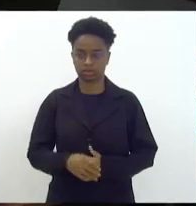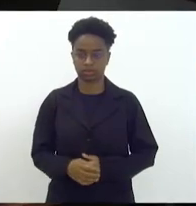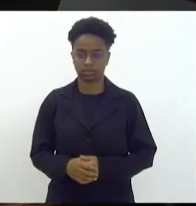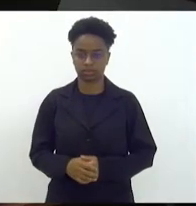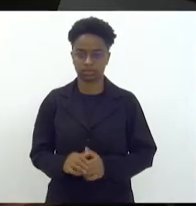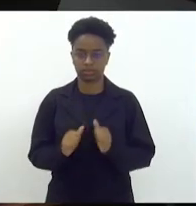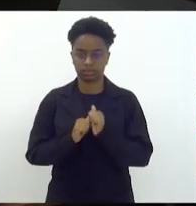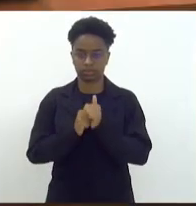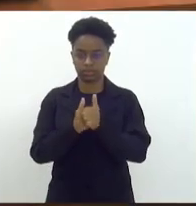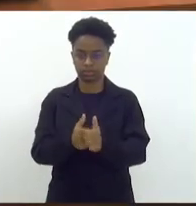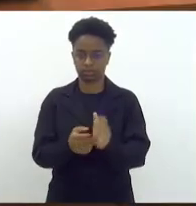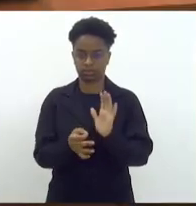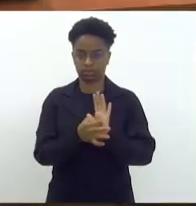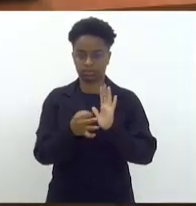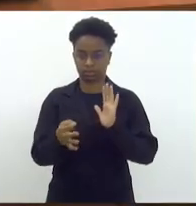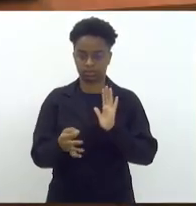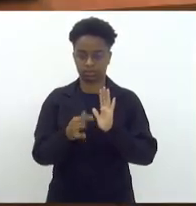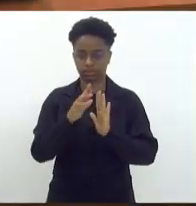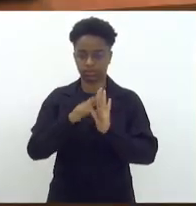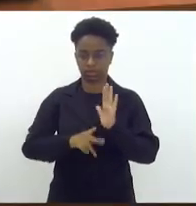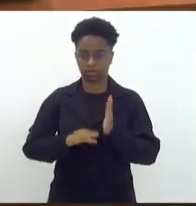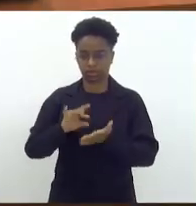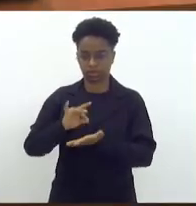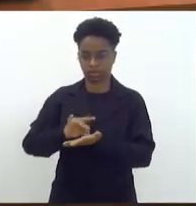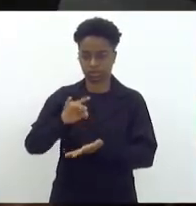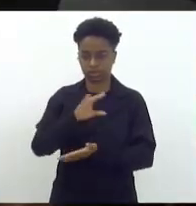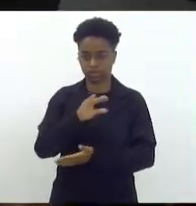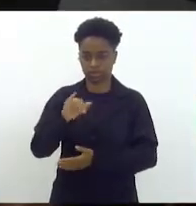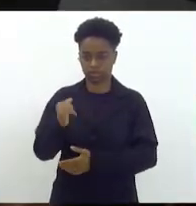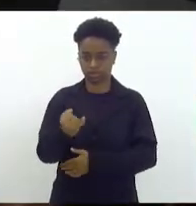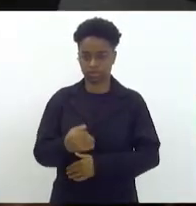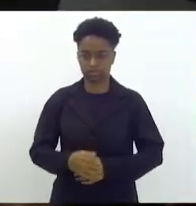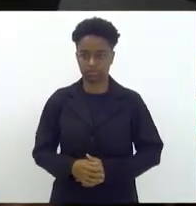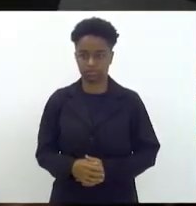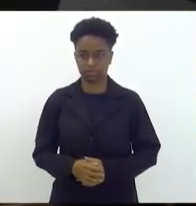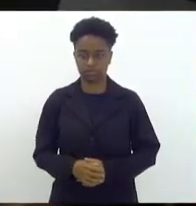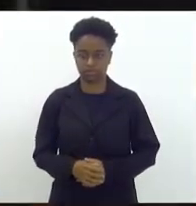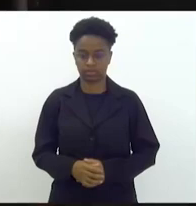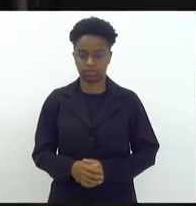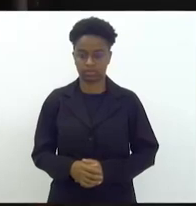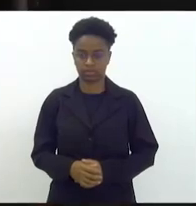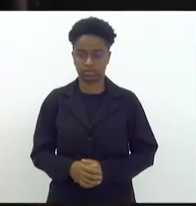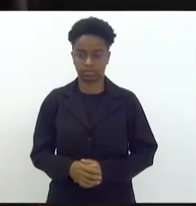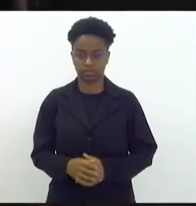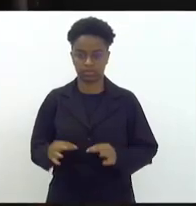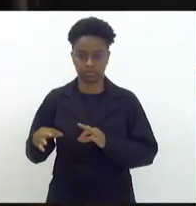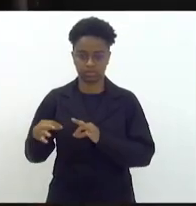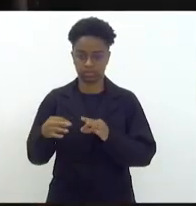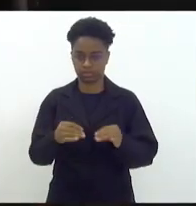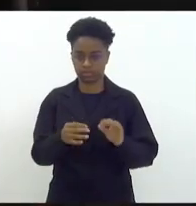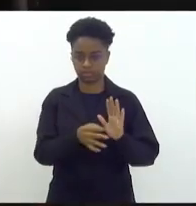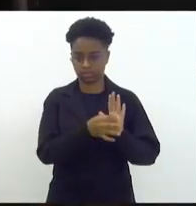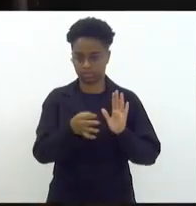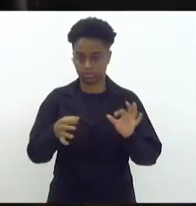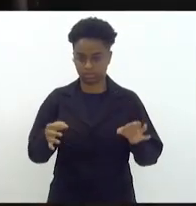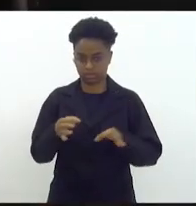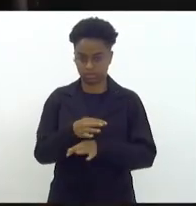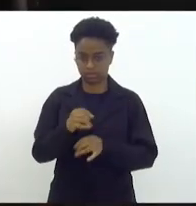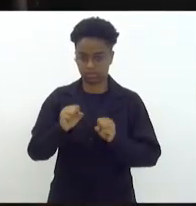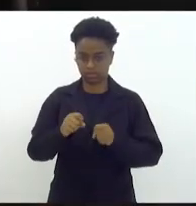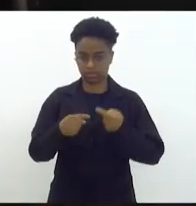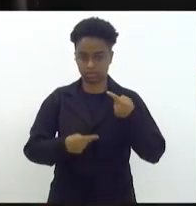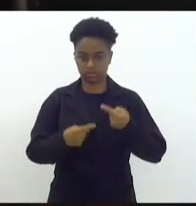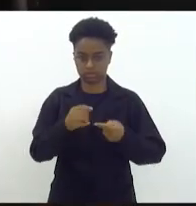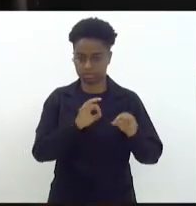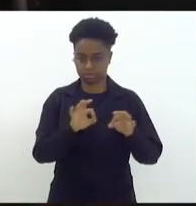Acompanhe o parecer do relator original da CCJ, senhora presidente. Com os pareceres emitidos em discussão,